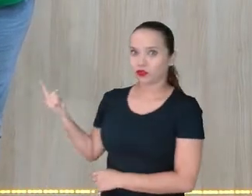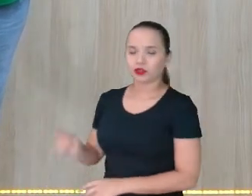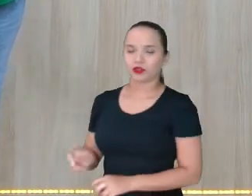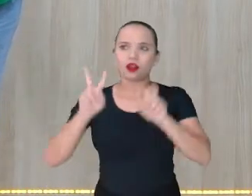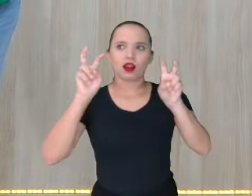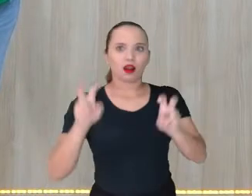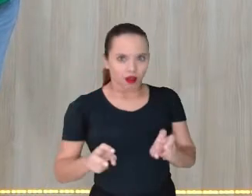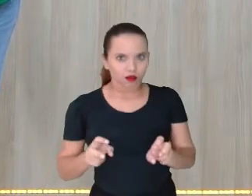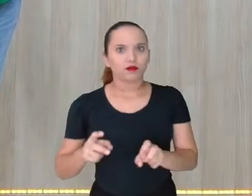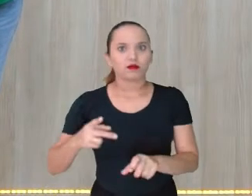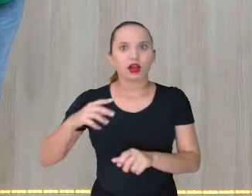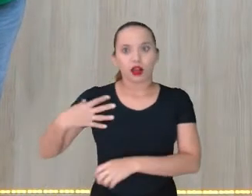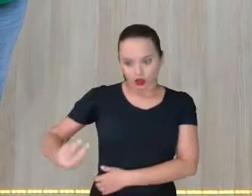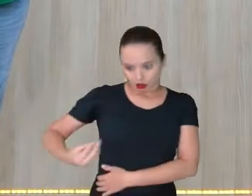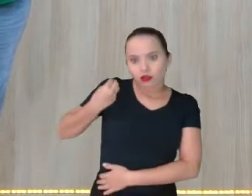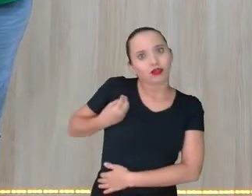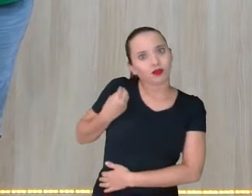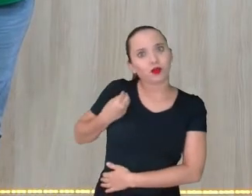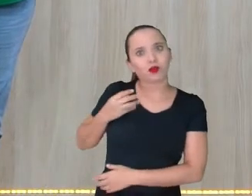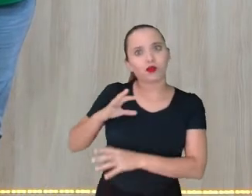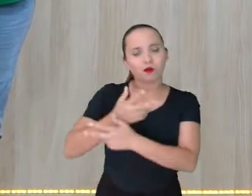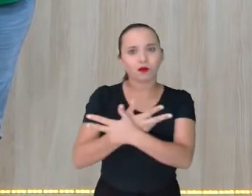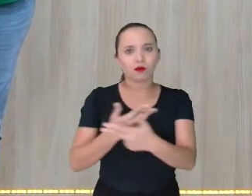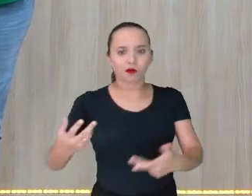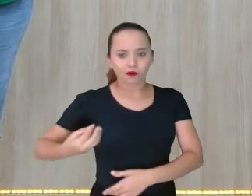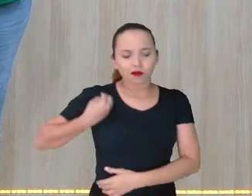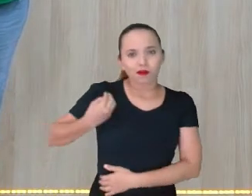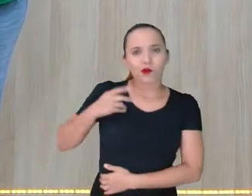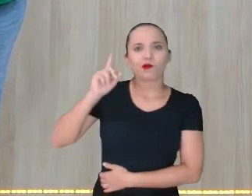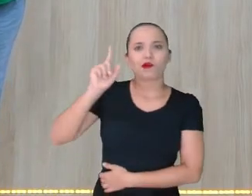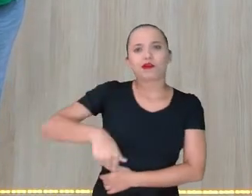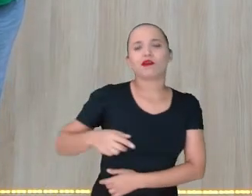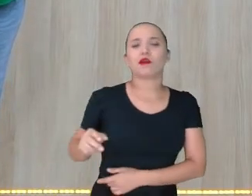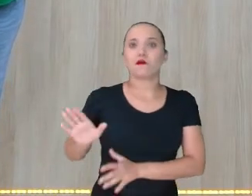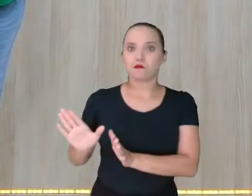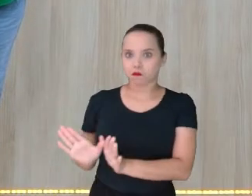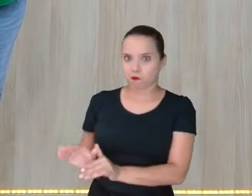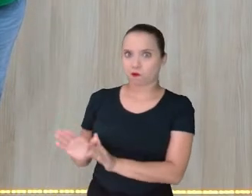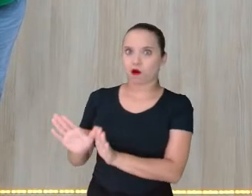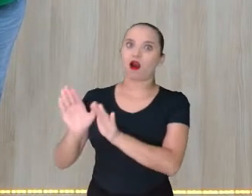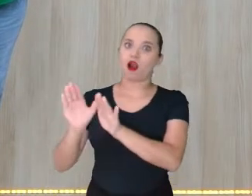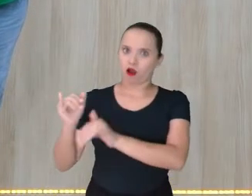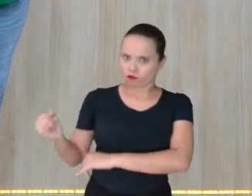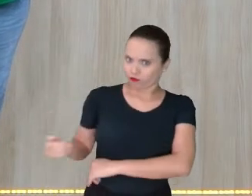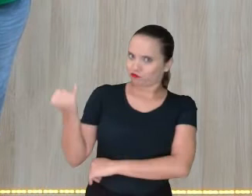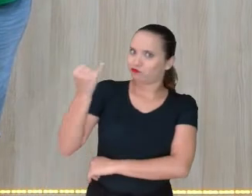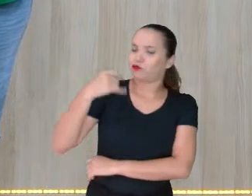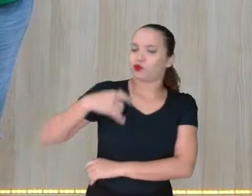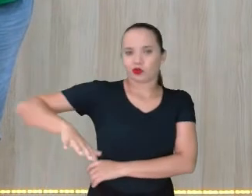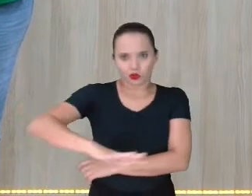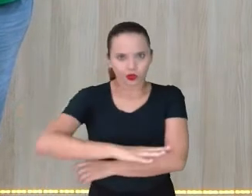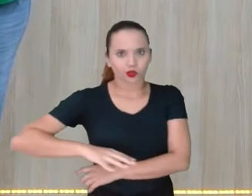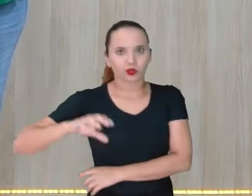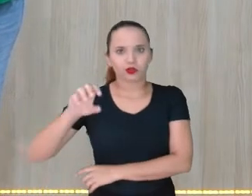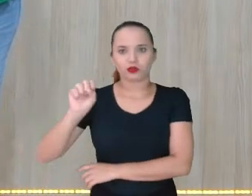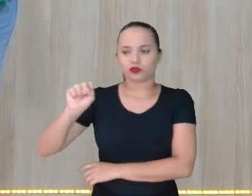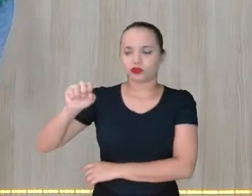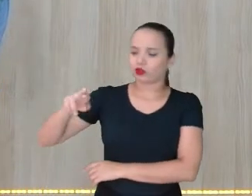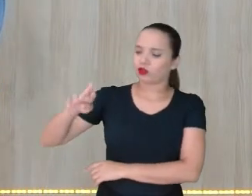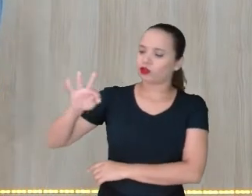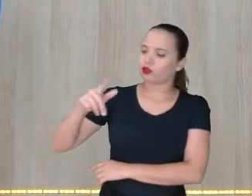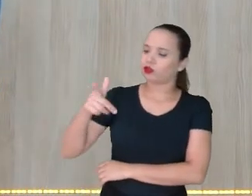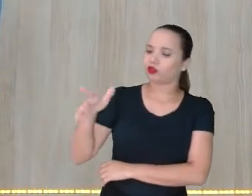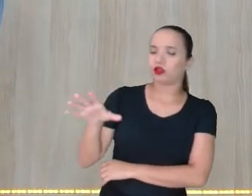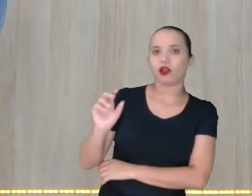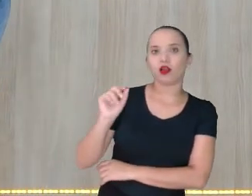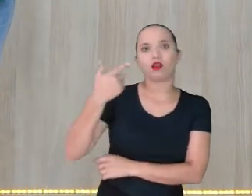de um ser vivo, né? Do carcará, uma ave tão importante do nosso sertão, tá? Então, fala de como